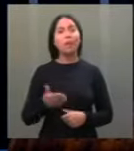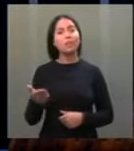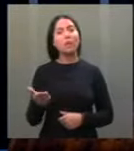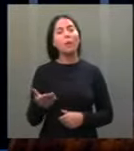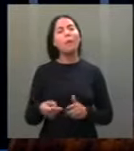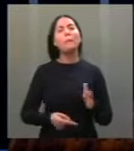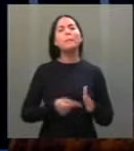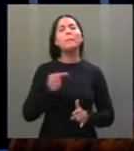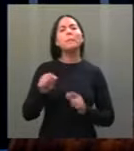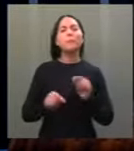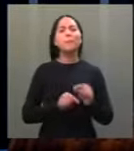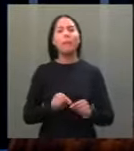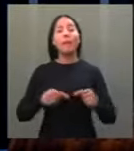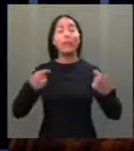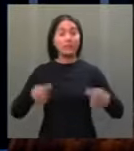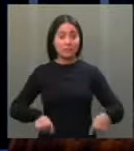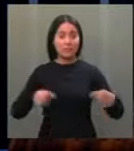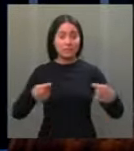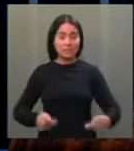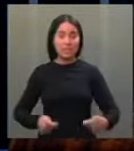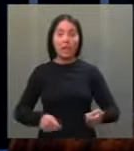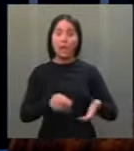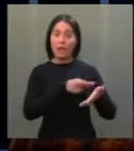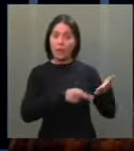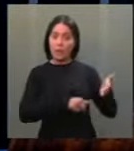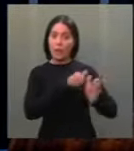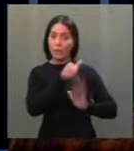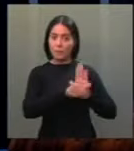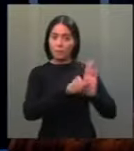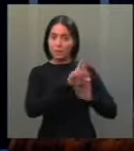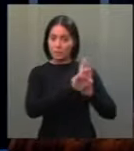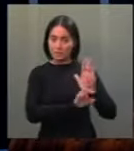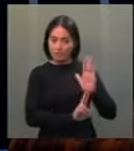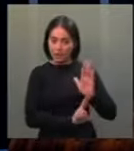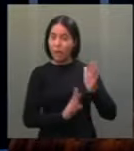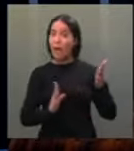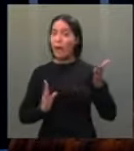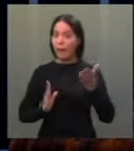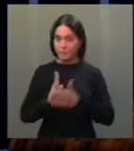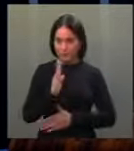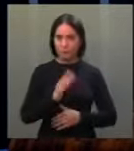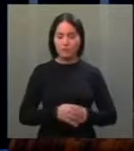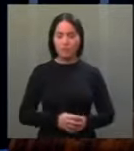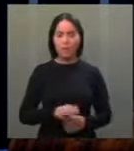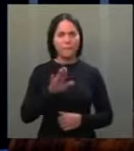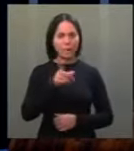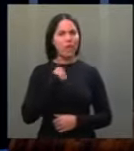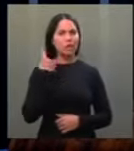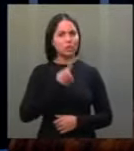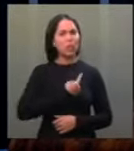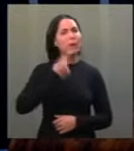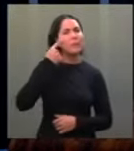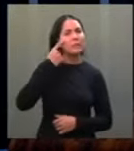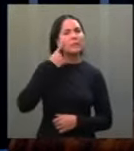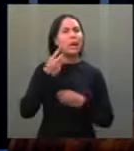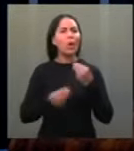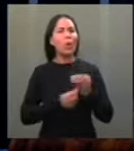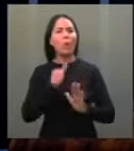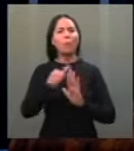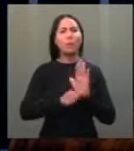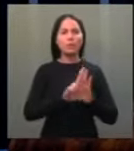primeiro, faz-se necessária a aprovação da reforma administrativa, para então se pensar numa reforma tributária. Com